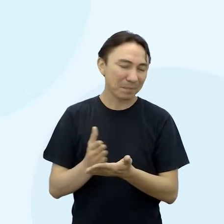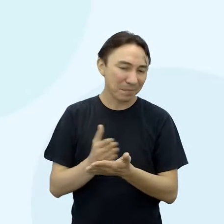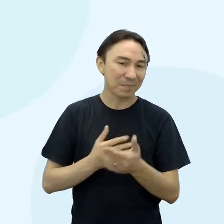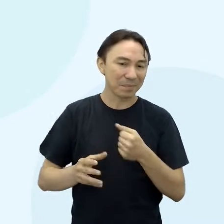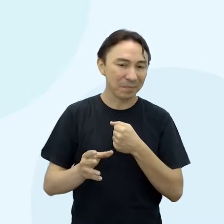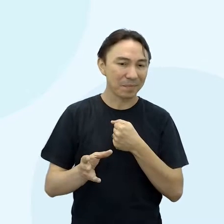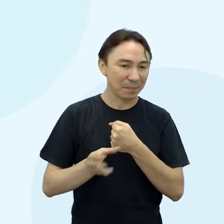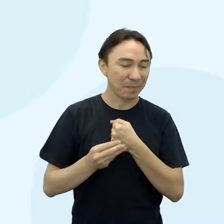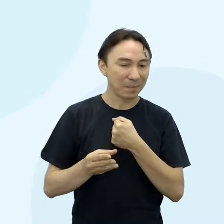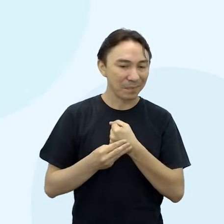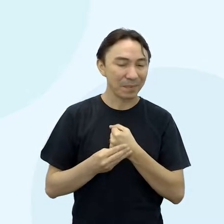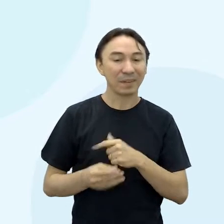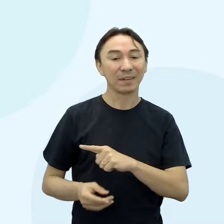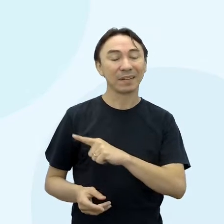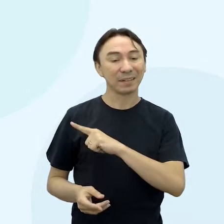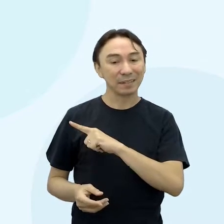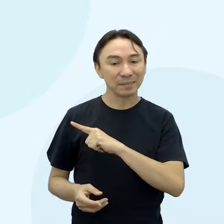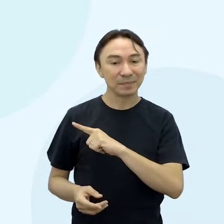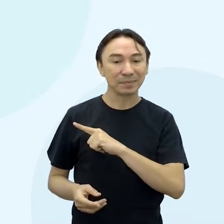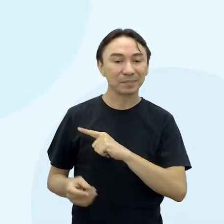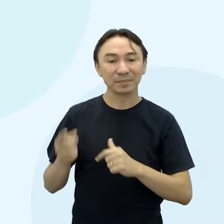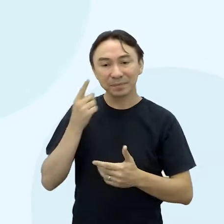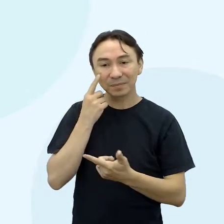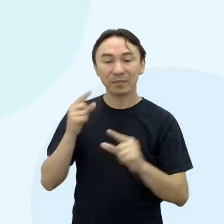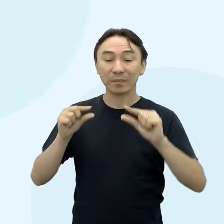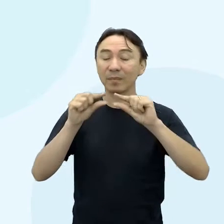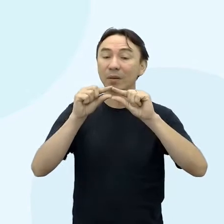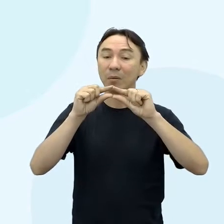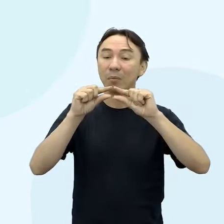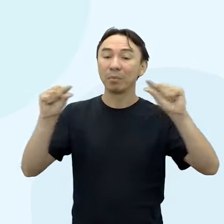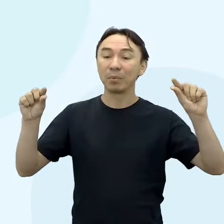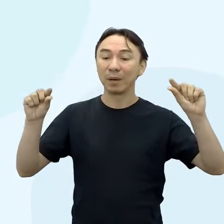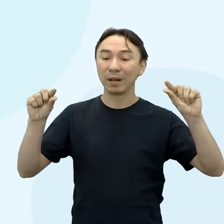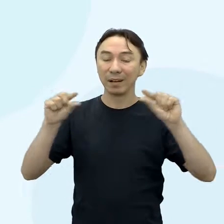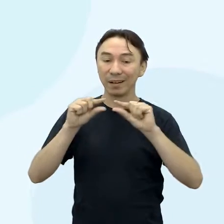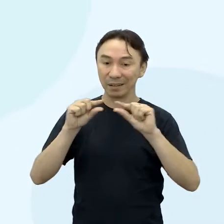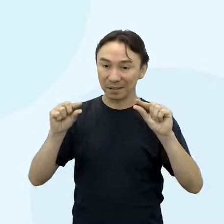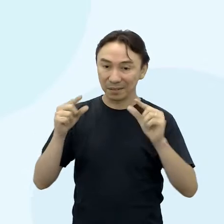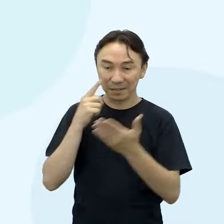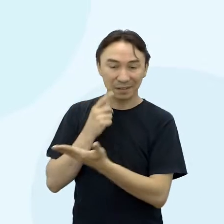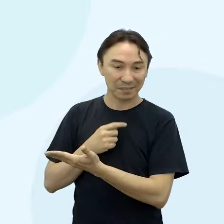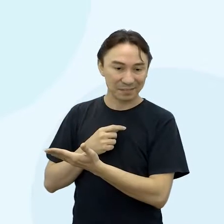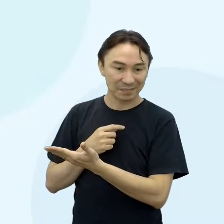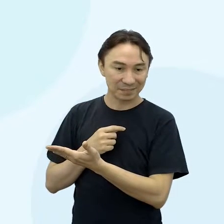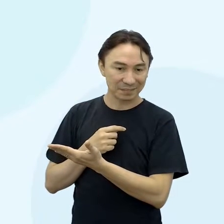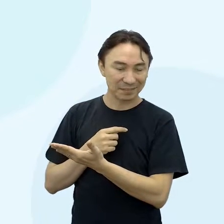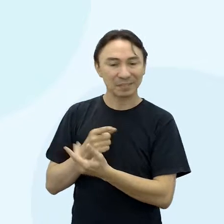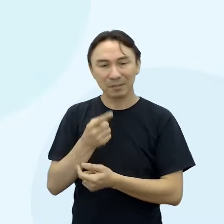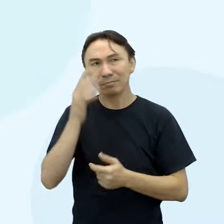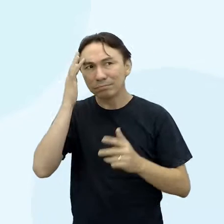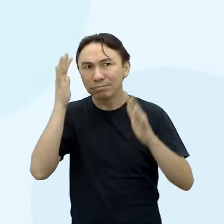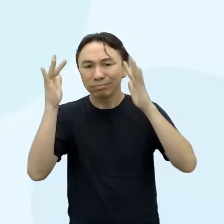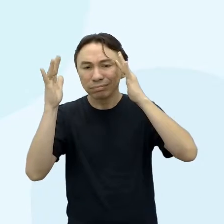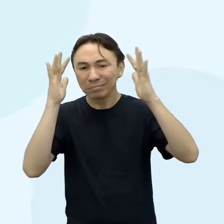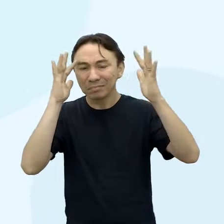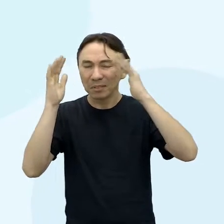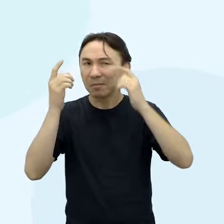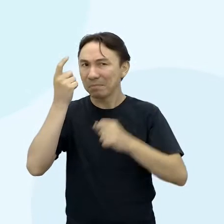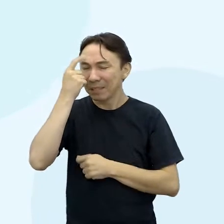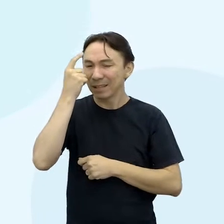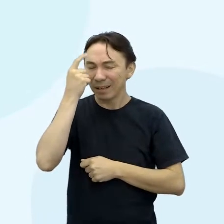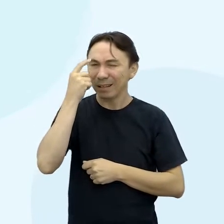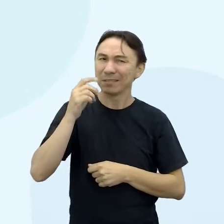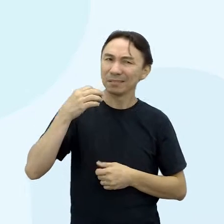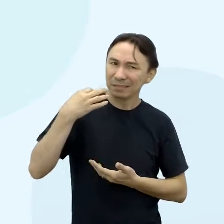uma frasezinha aí, uma máxima popular para vocês refletirem e pensarem um pouquinho se é isso mesmo, né? Você